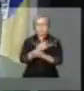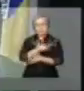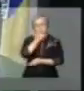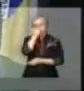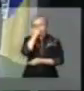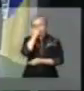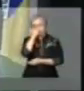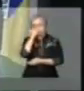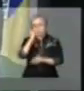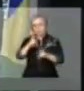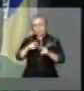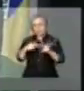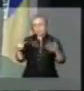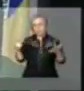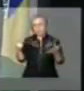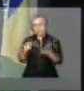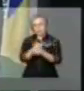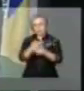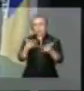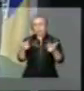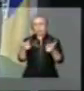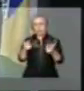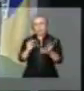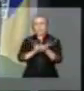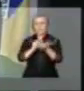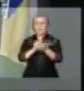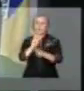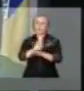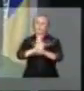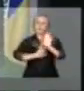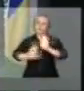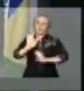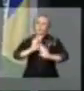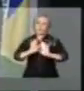grandes empreendimentos por falta de cuidados, coisas que já existem na